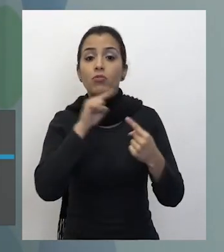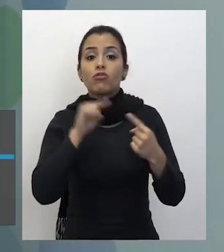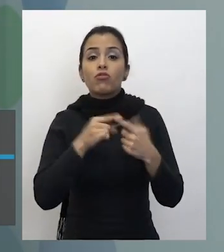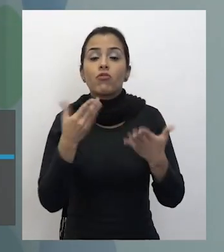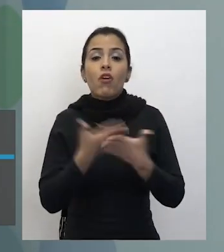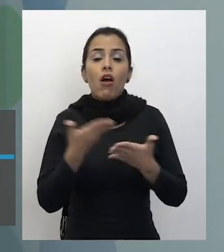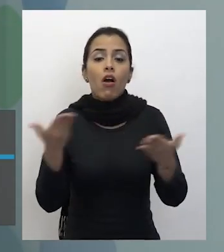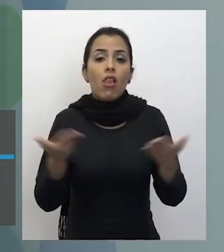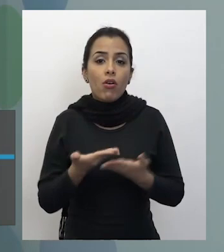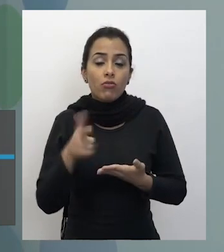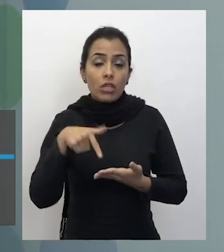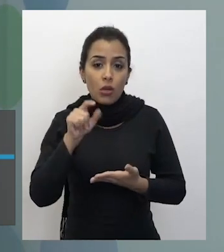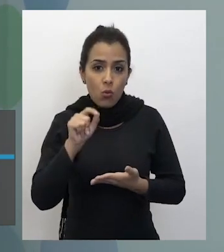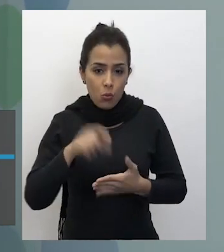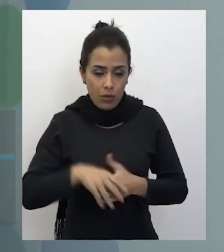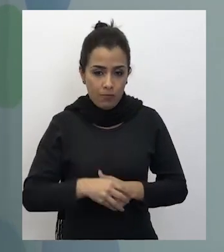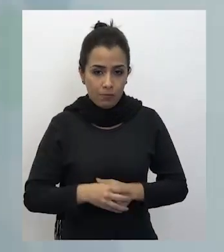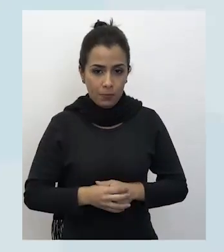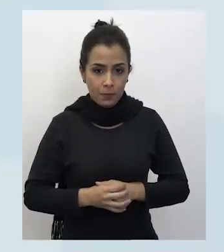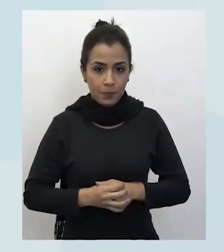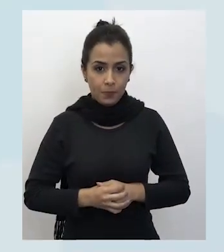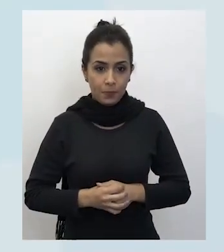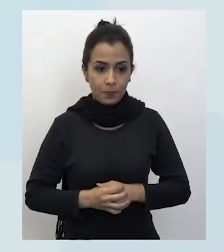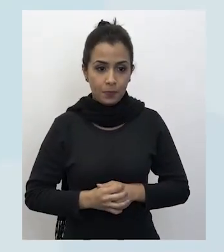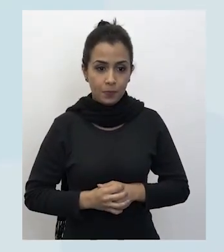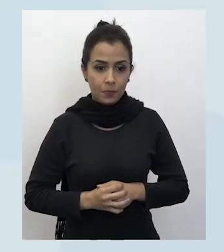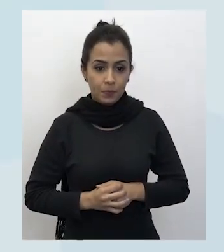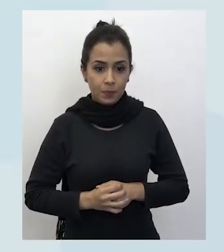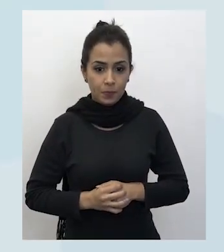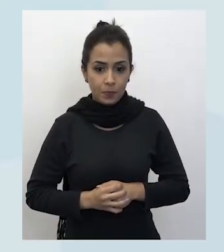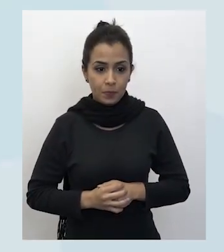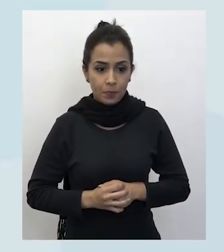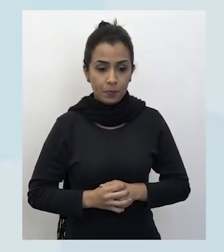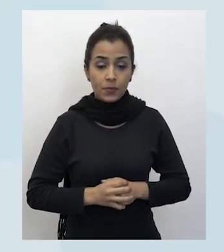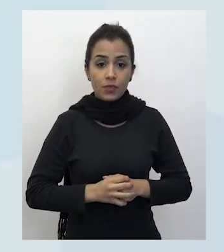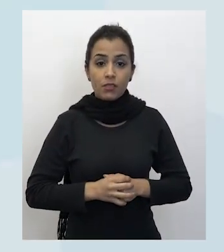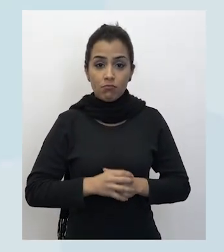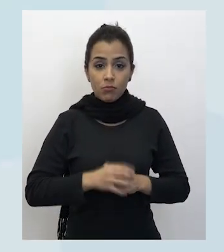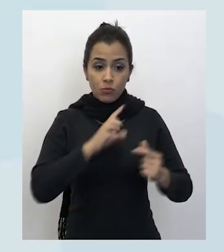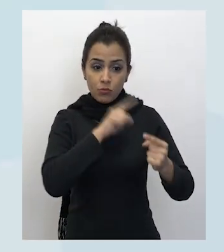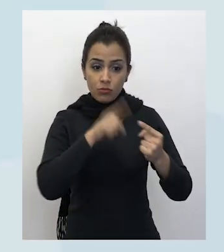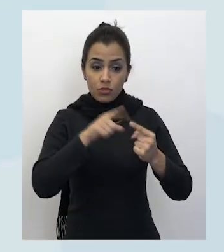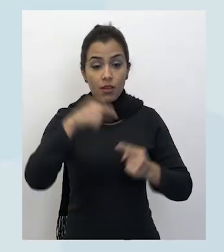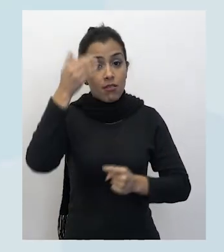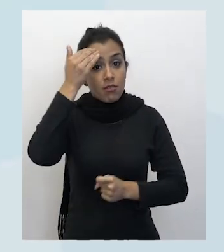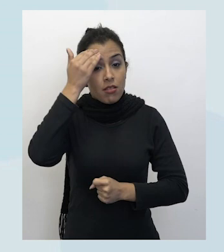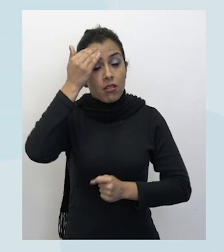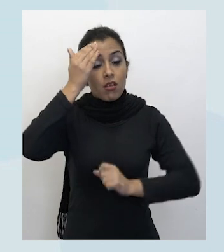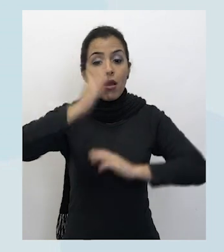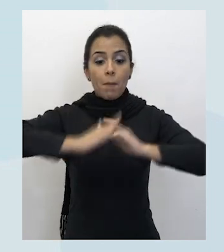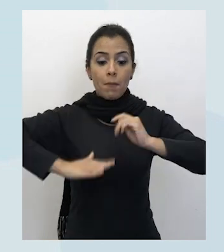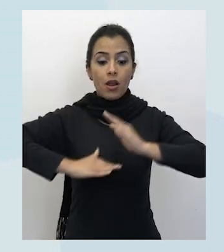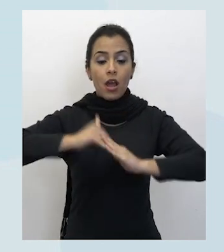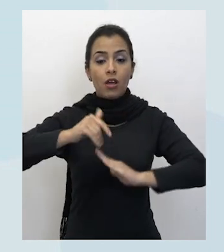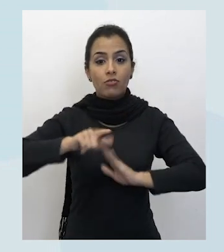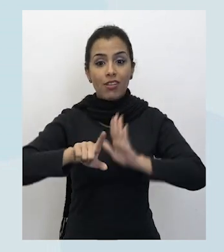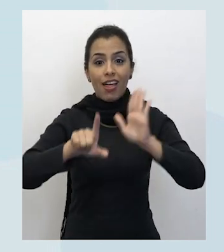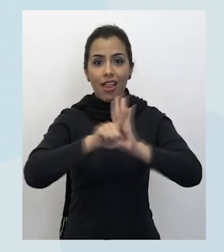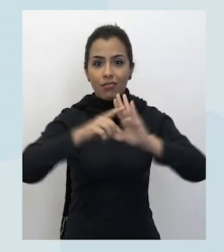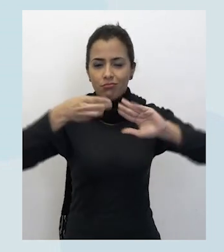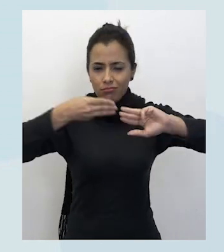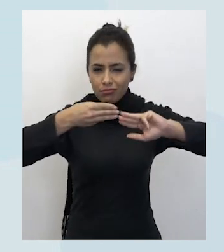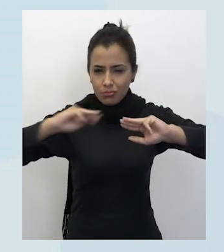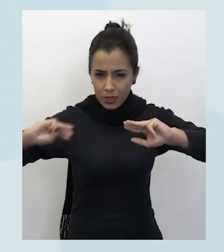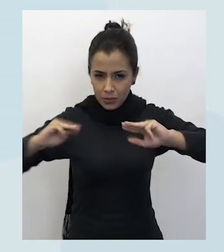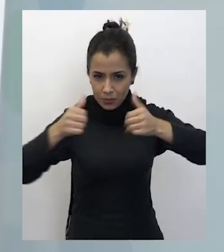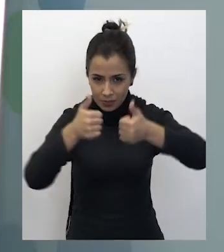aqui? Então, o objetivo, conforme a gente já falou um pouquinho, é entender o uso prático da primeira lei de Mendel.